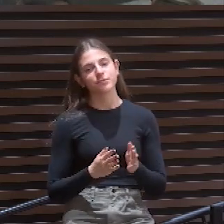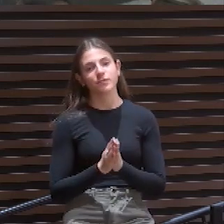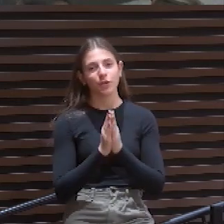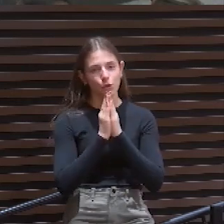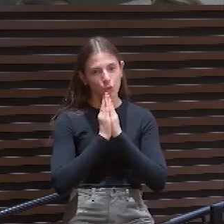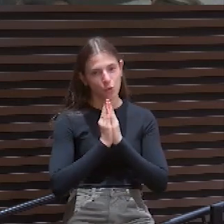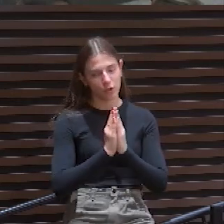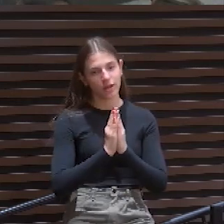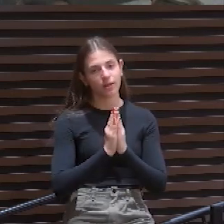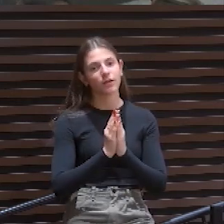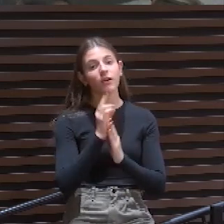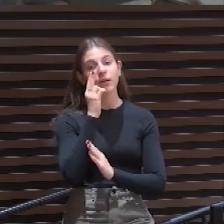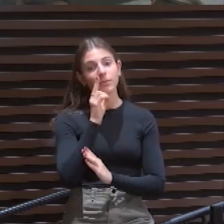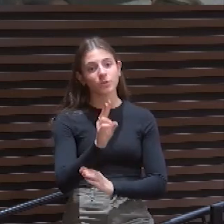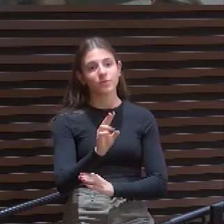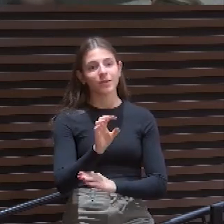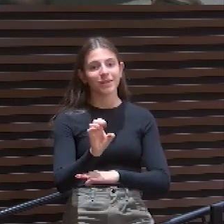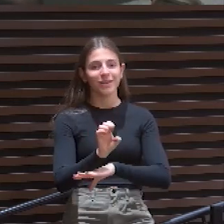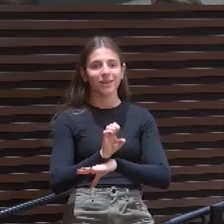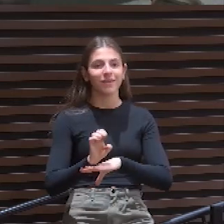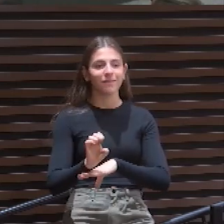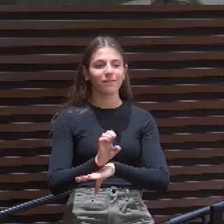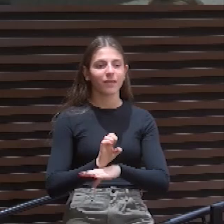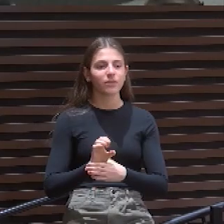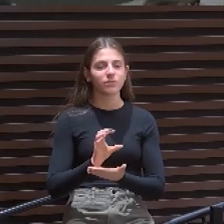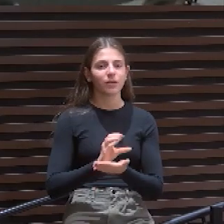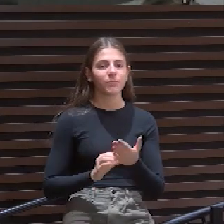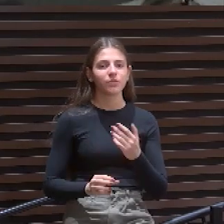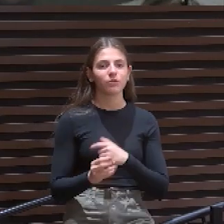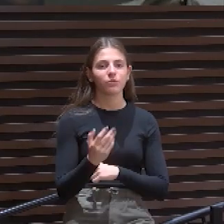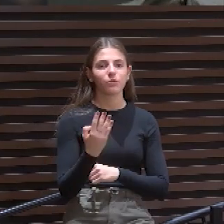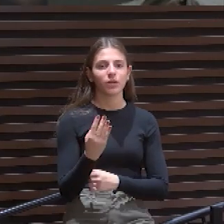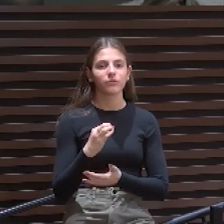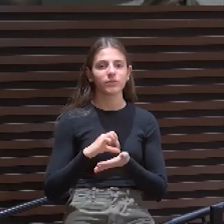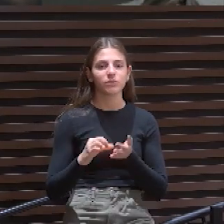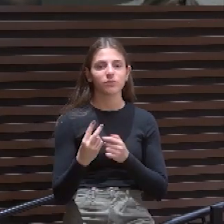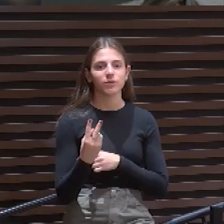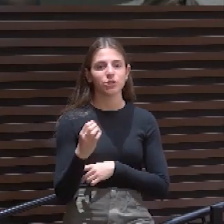orar. Vamos ver aqui, Efésios 4, 29.